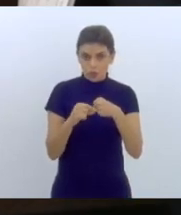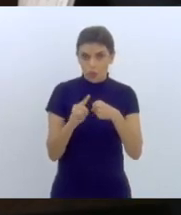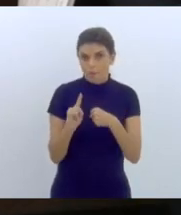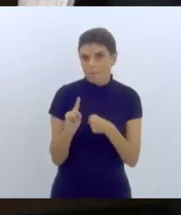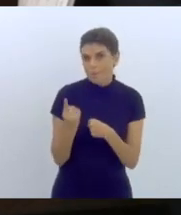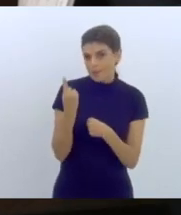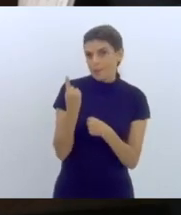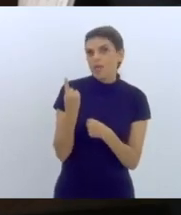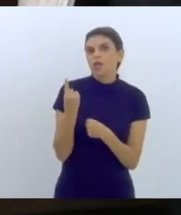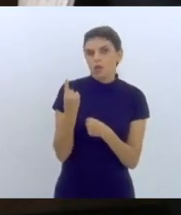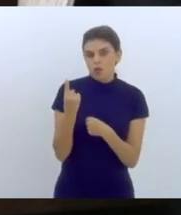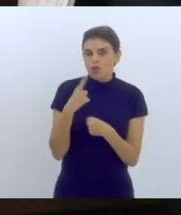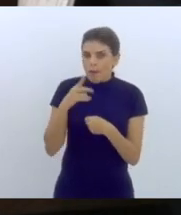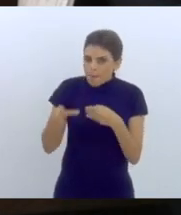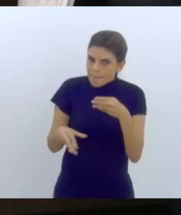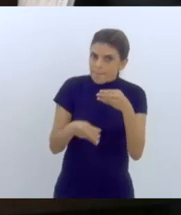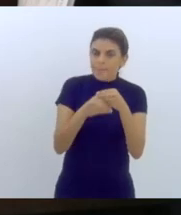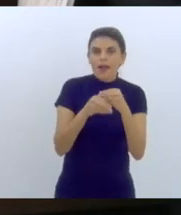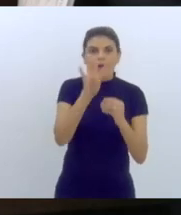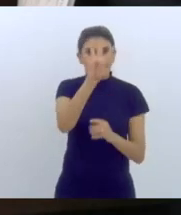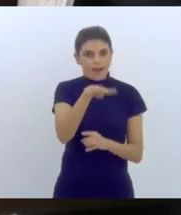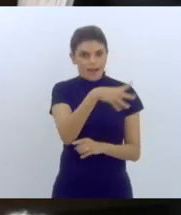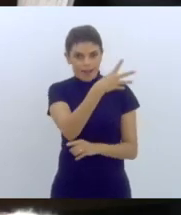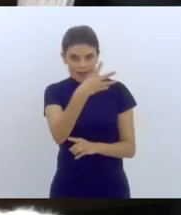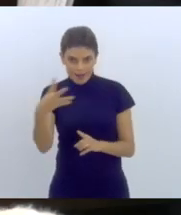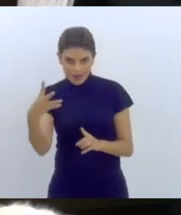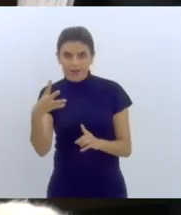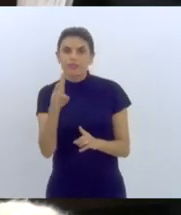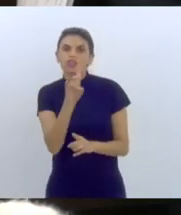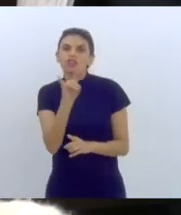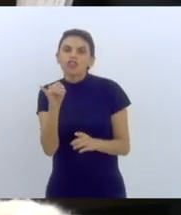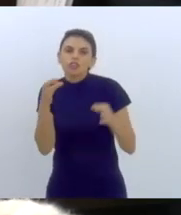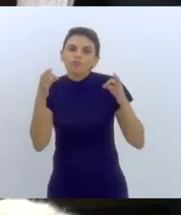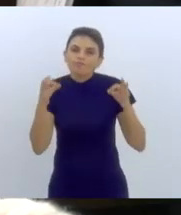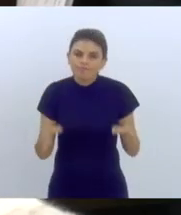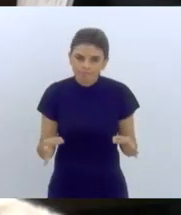1º, que fica incluído no calendário oficial,